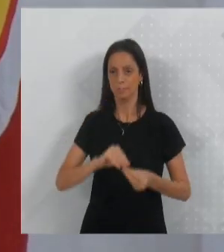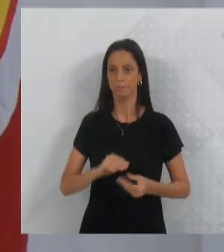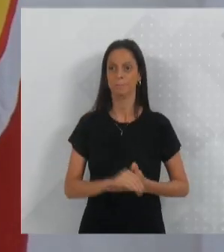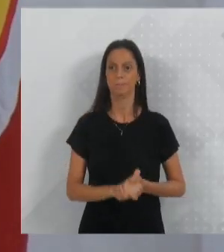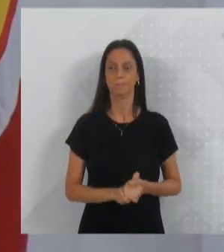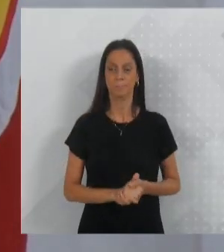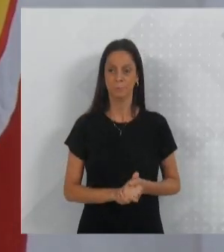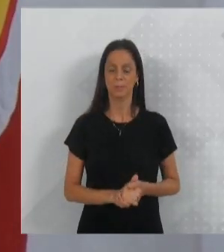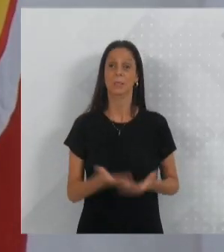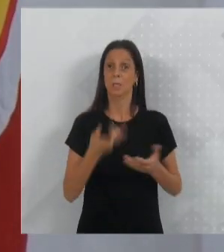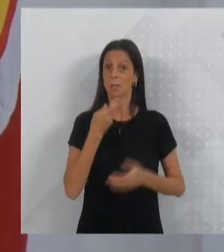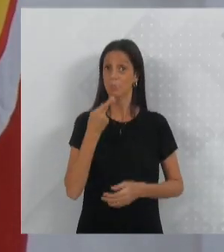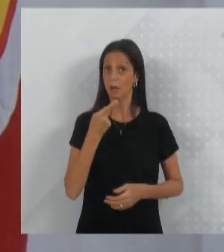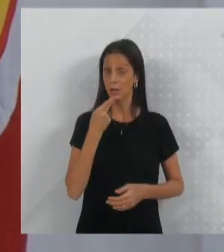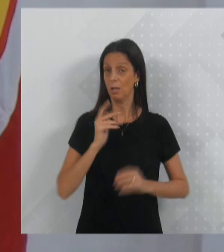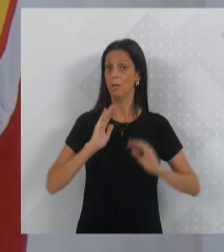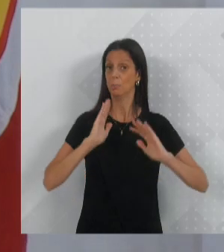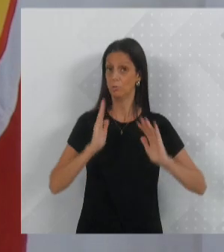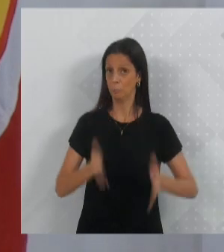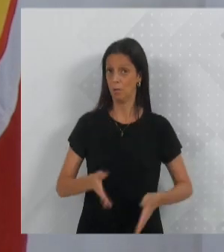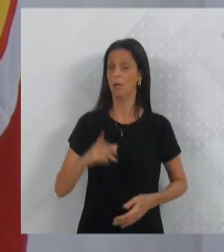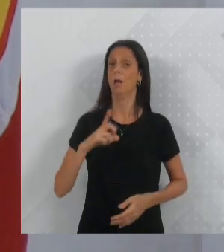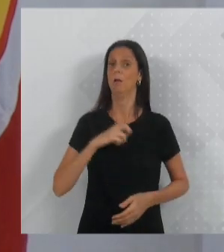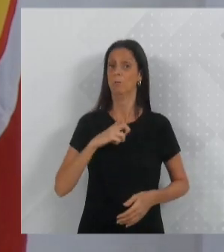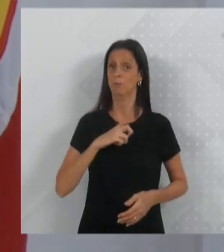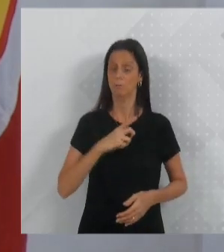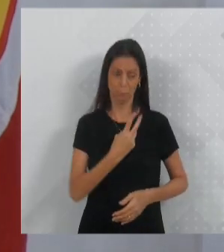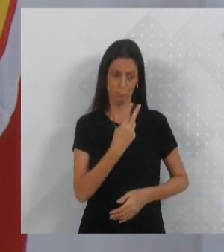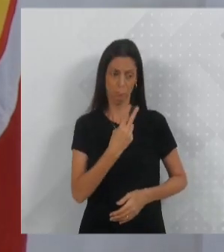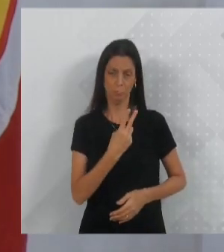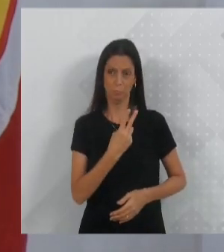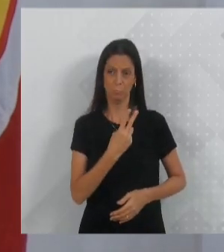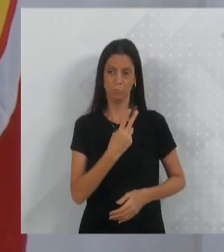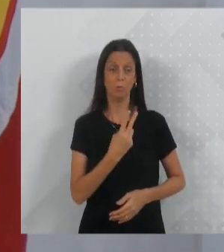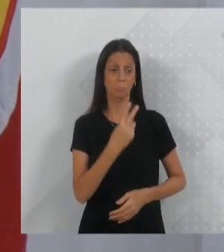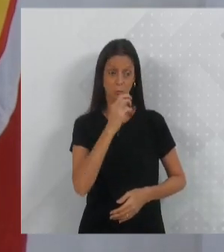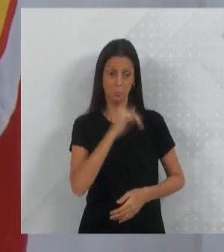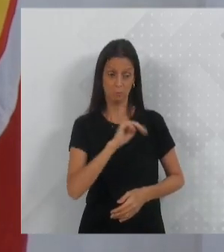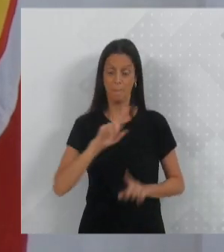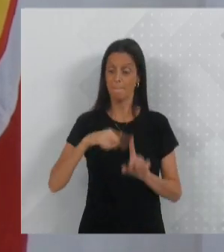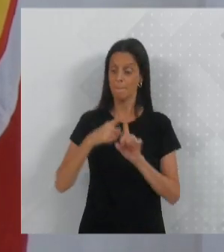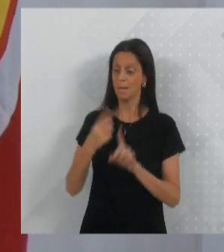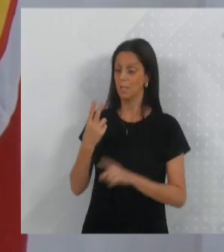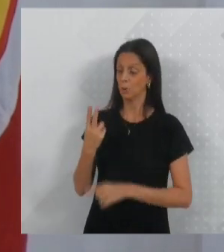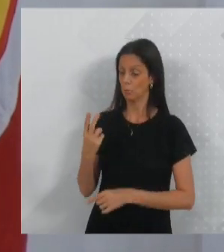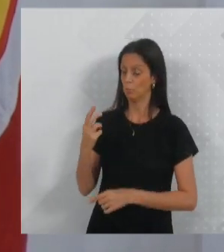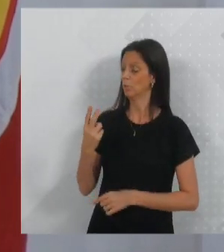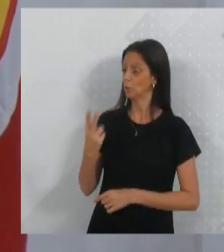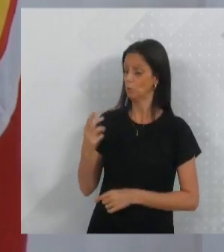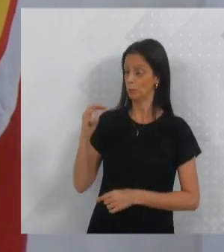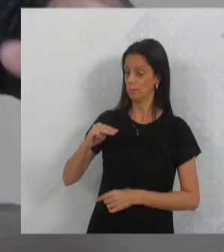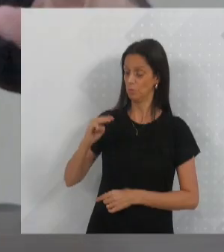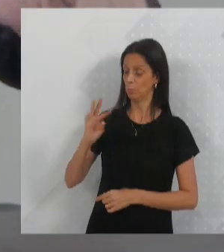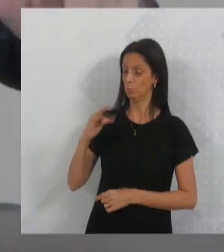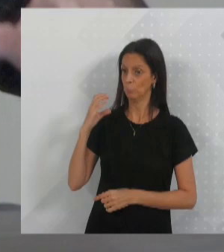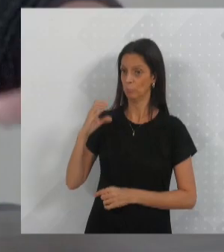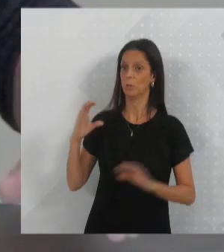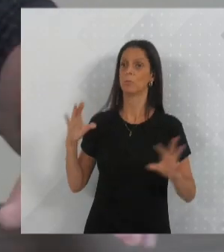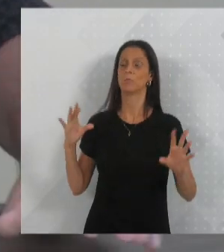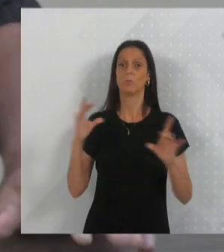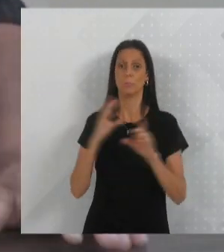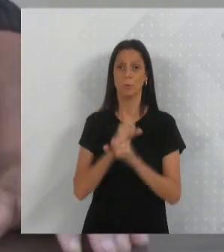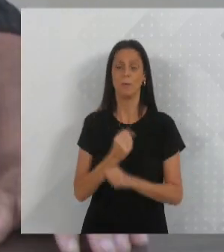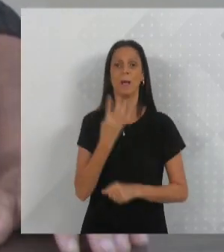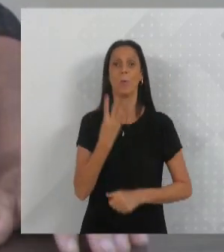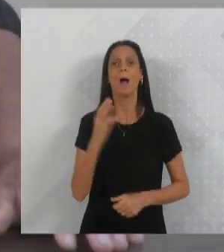dizer mais nós já temos aqui mais 2 minutos do vereador Tuca nós temos nessa casa mais desculpa Presidente mais 2 minutos